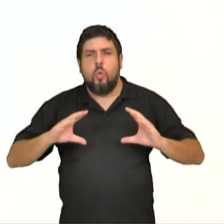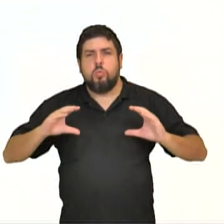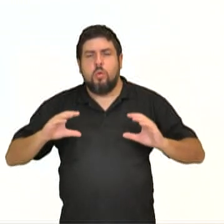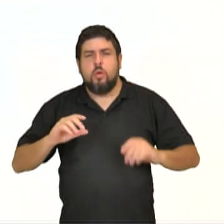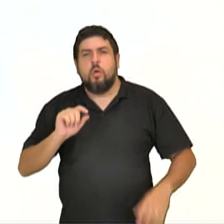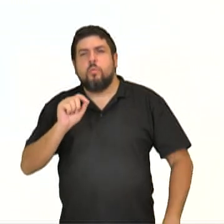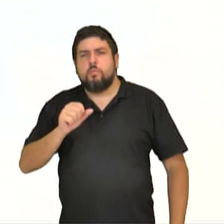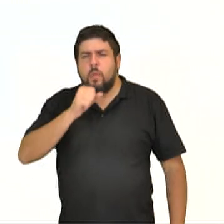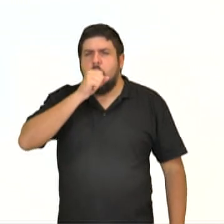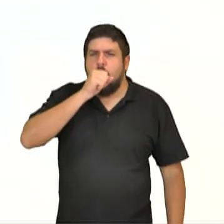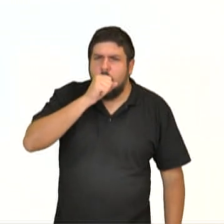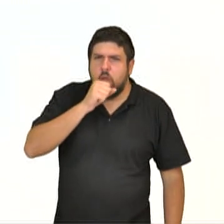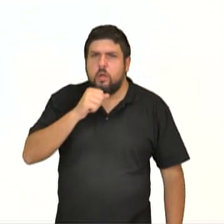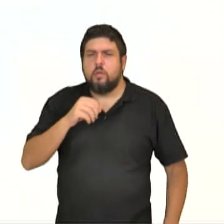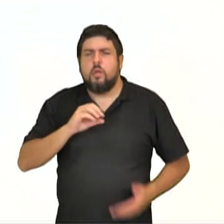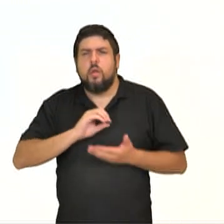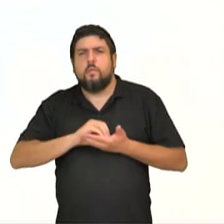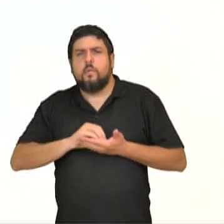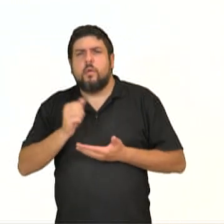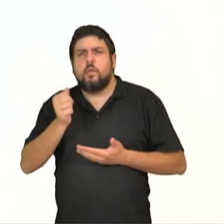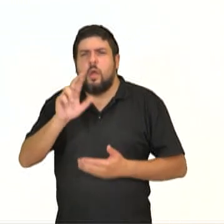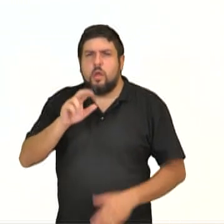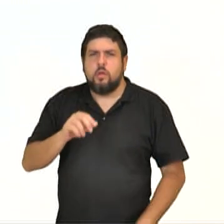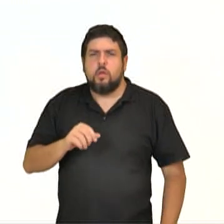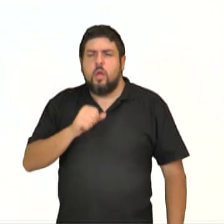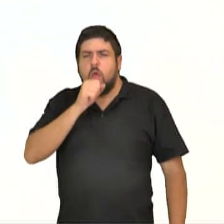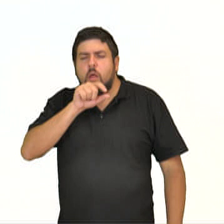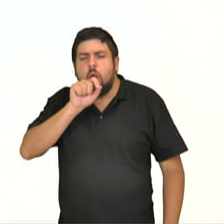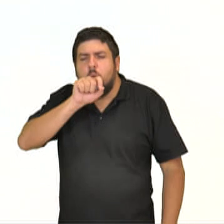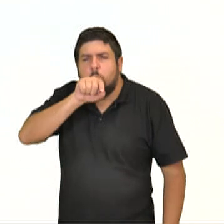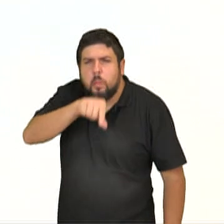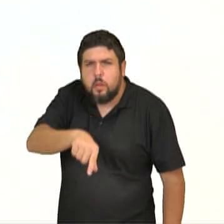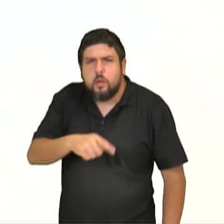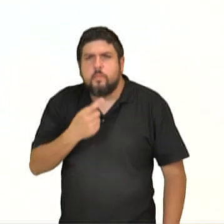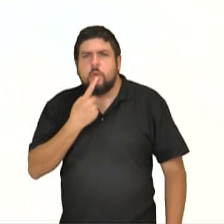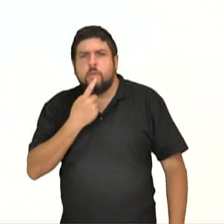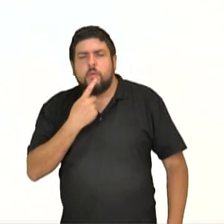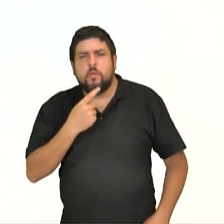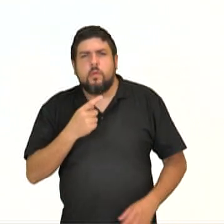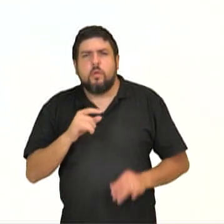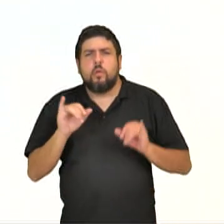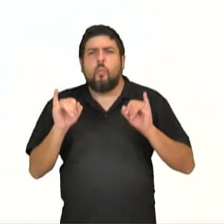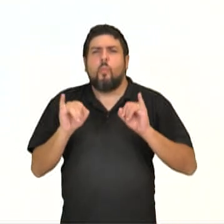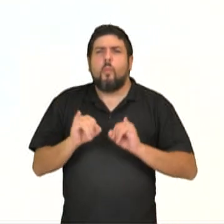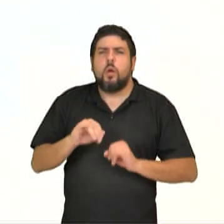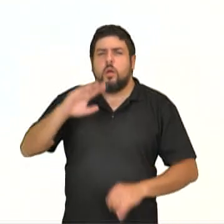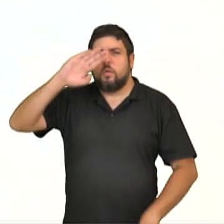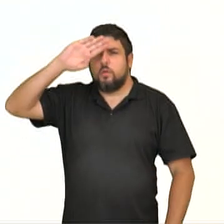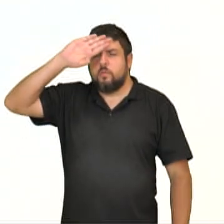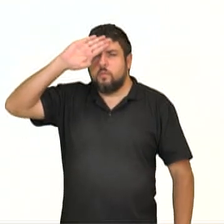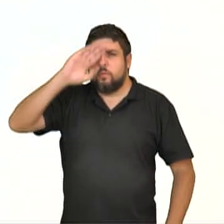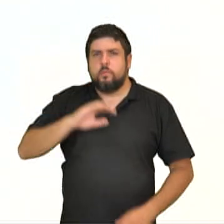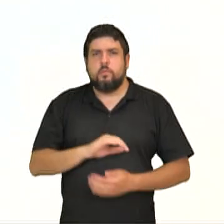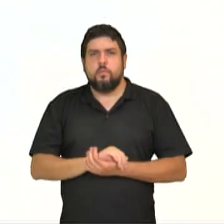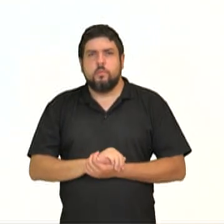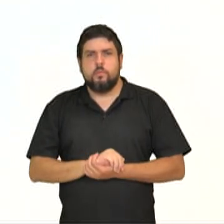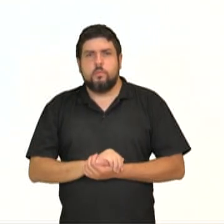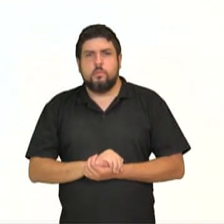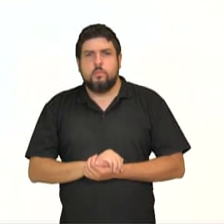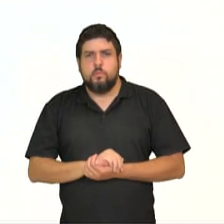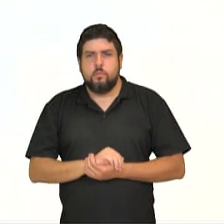tosse, falta de ar, catarro com sangue, perda de peso e febre. Então, é uma doença